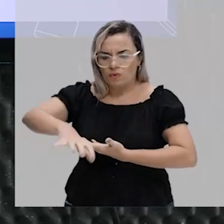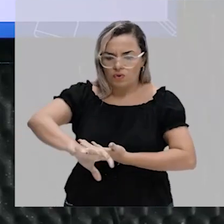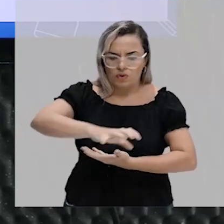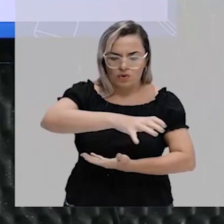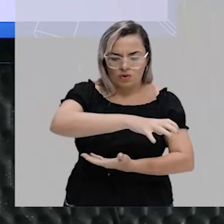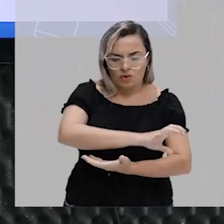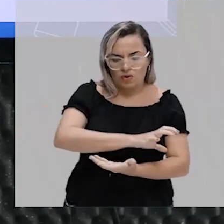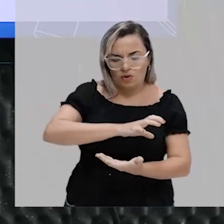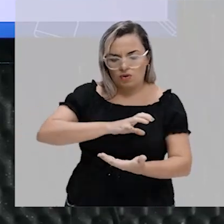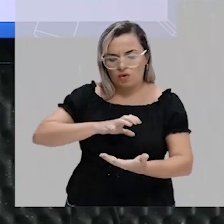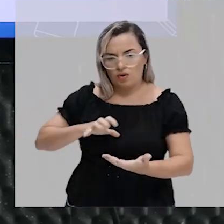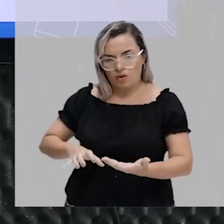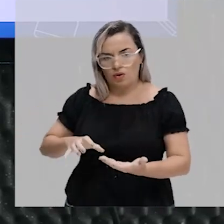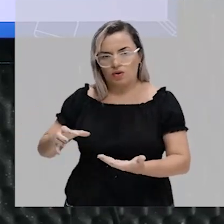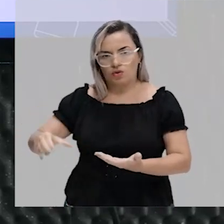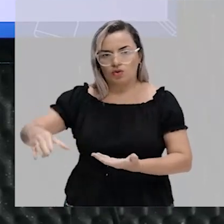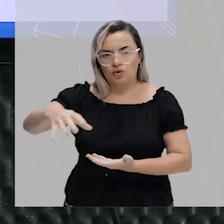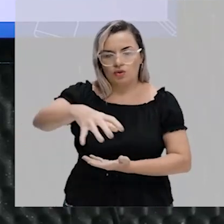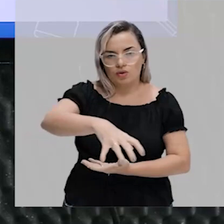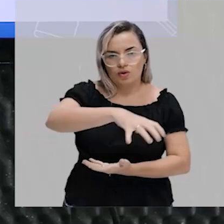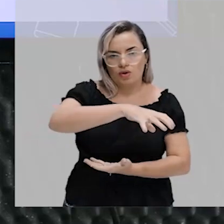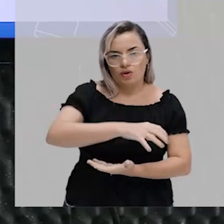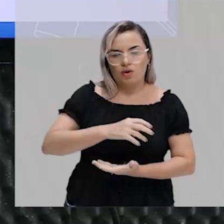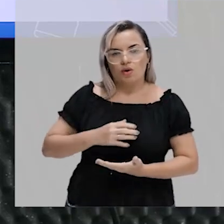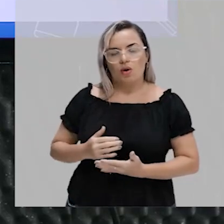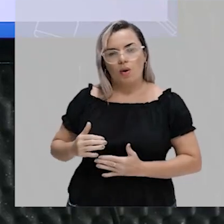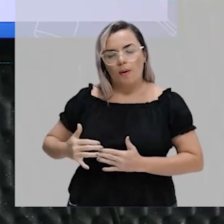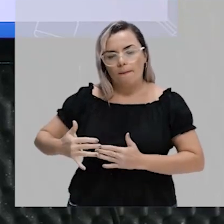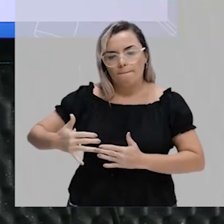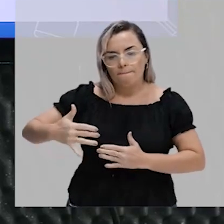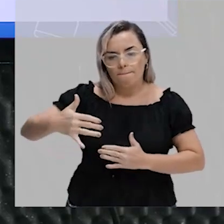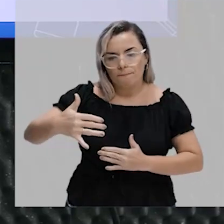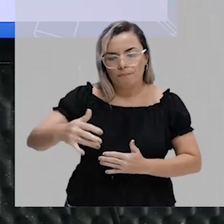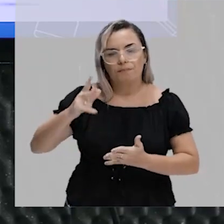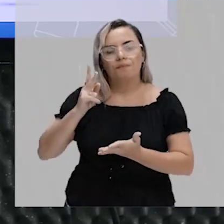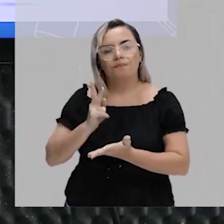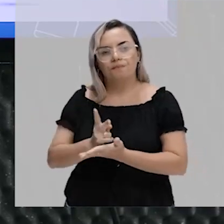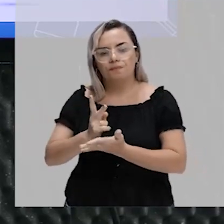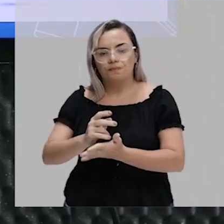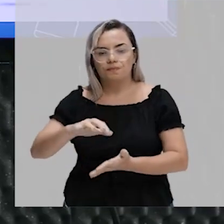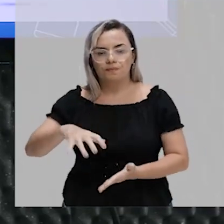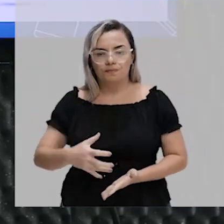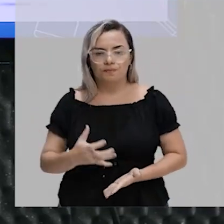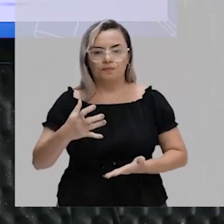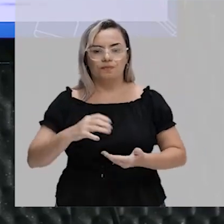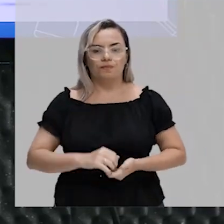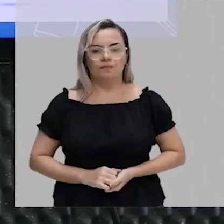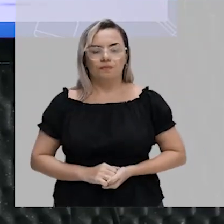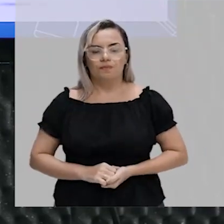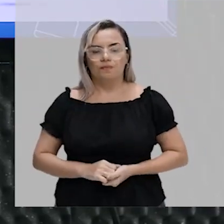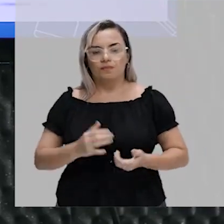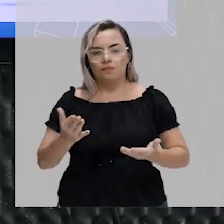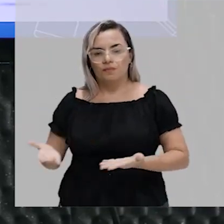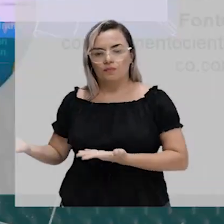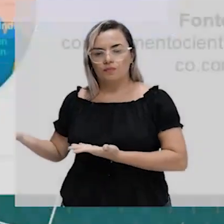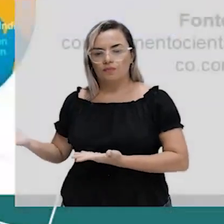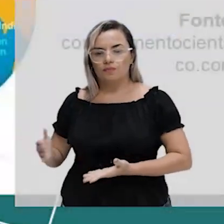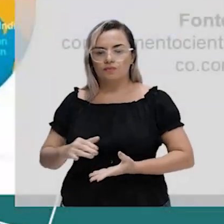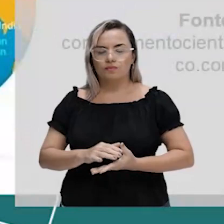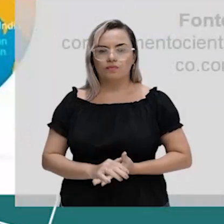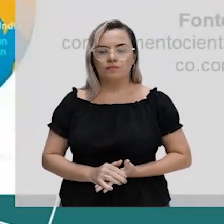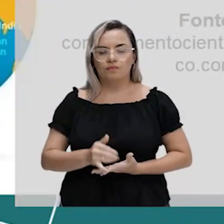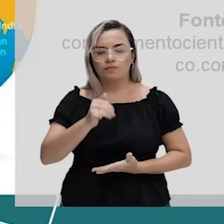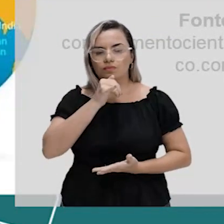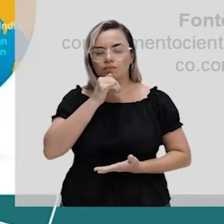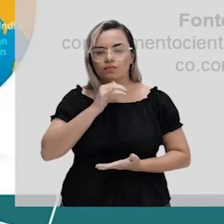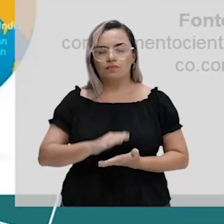de posições ao longo do tempo, elas continuam acontecendo e vão continuar a acontecer. Então, mais ou menos assim